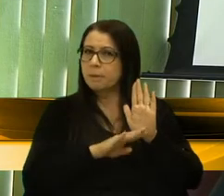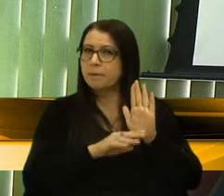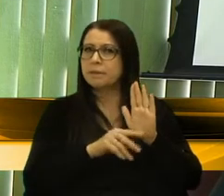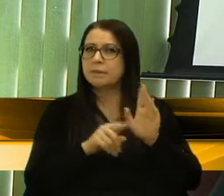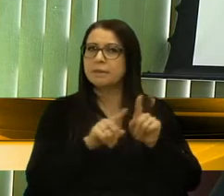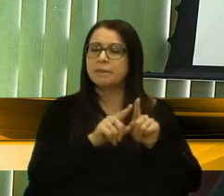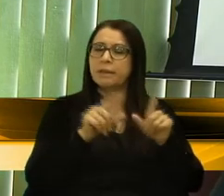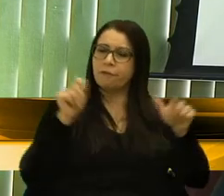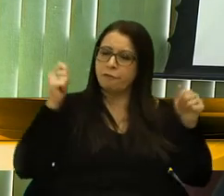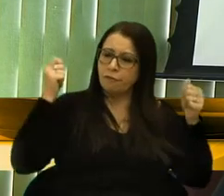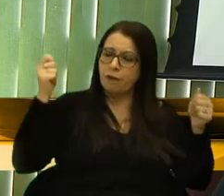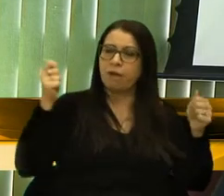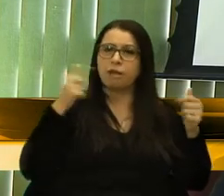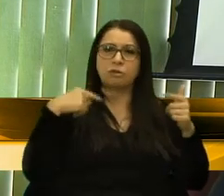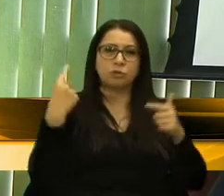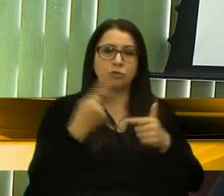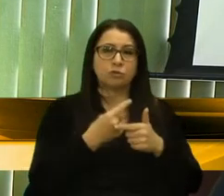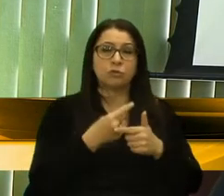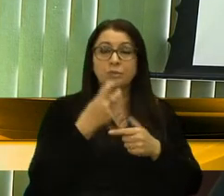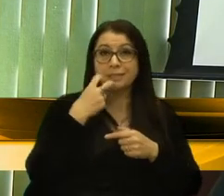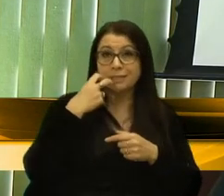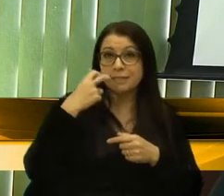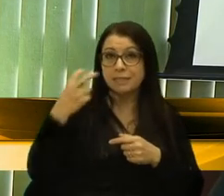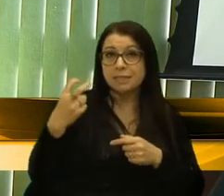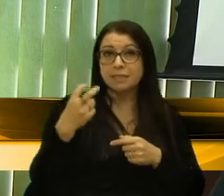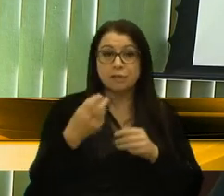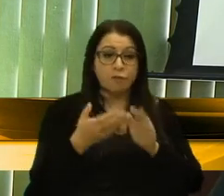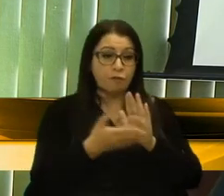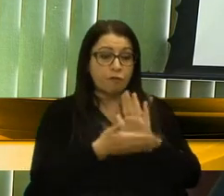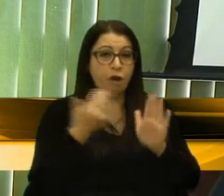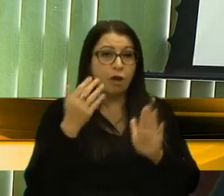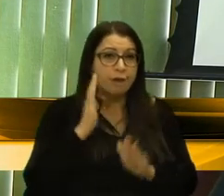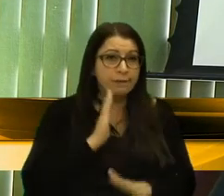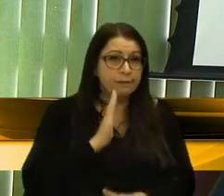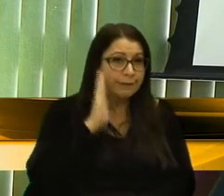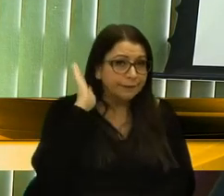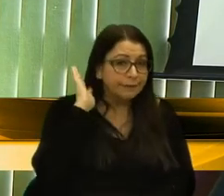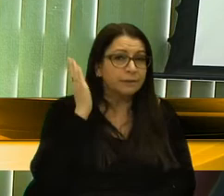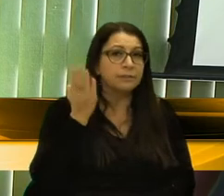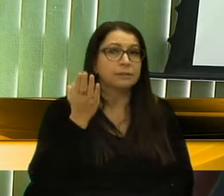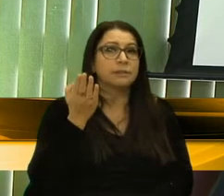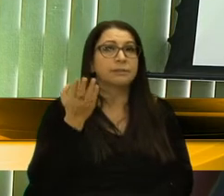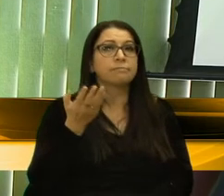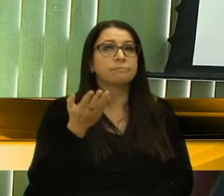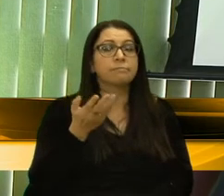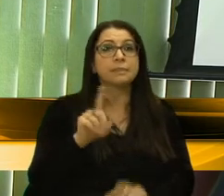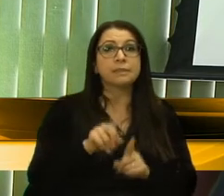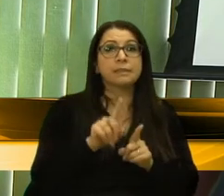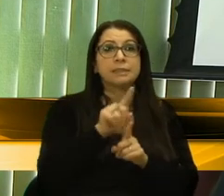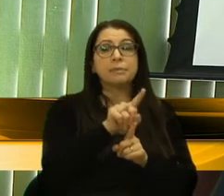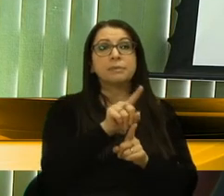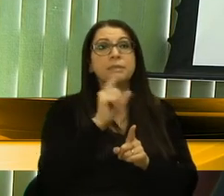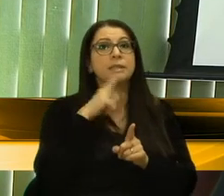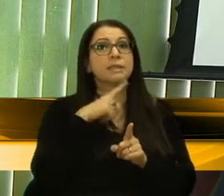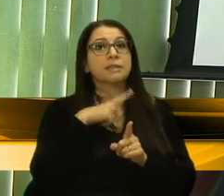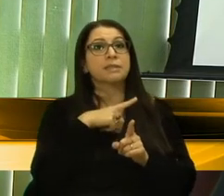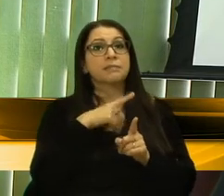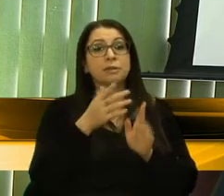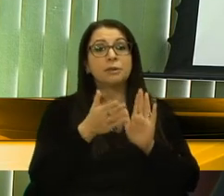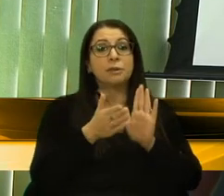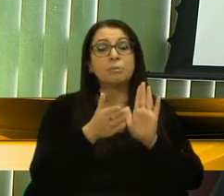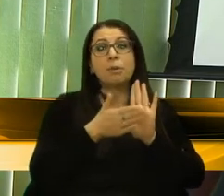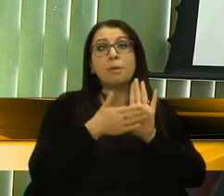faixa, cartazes, gritos de fora a guerra. Tal rejeição ganhou tamanha